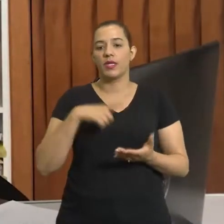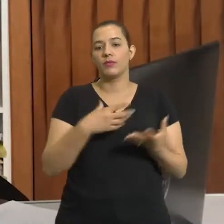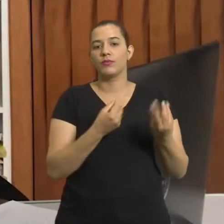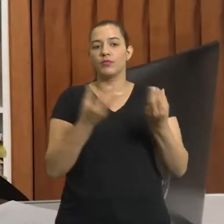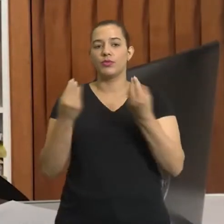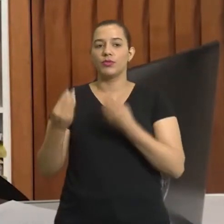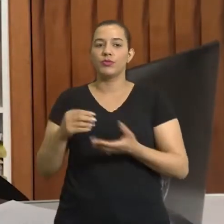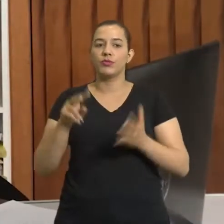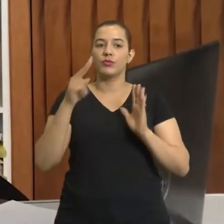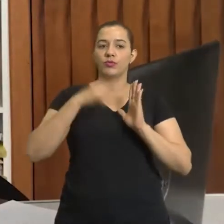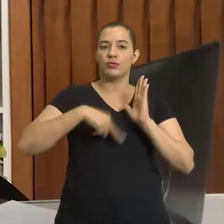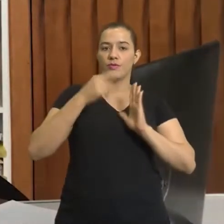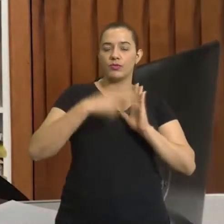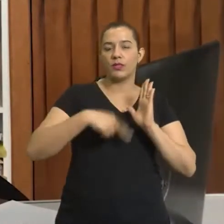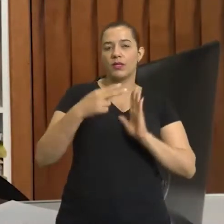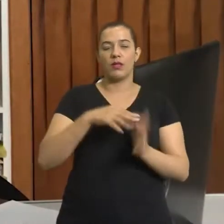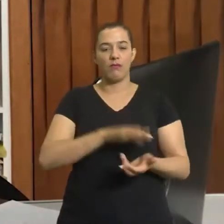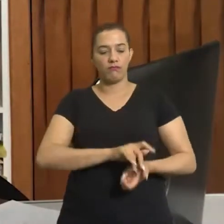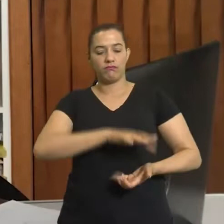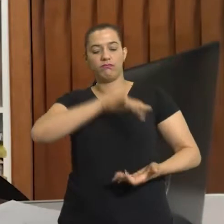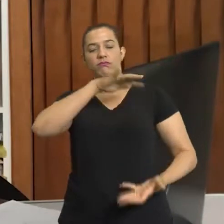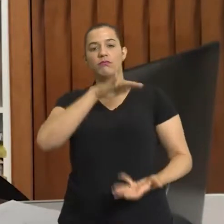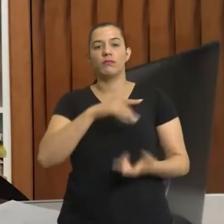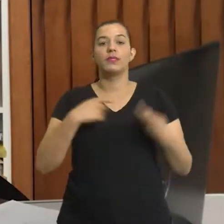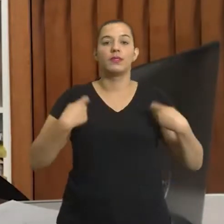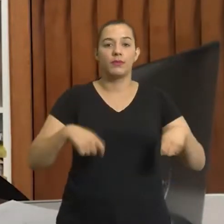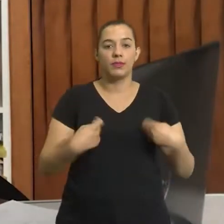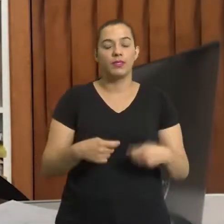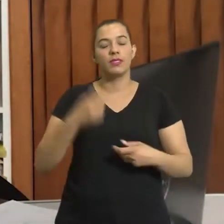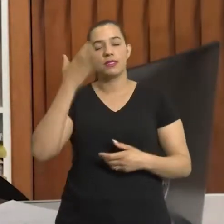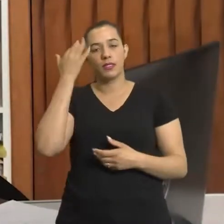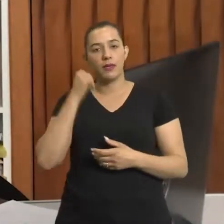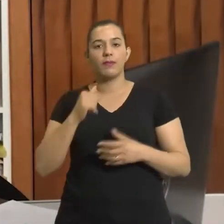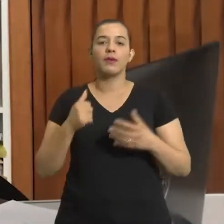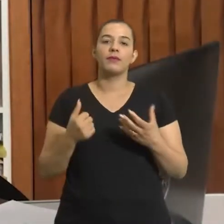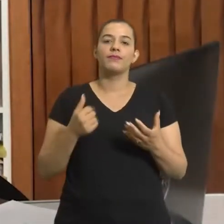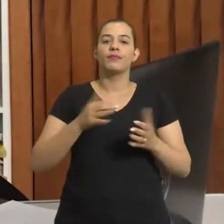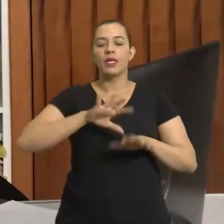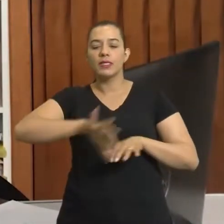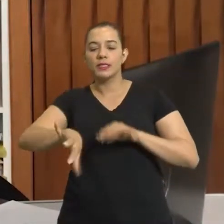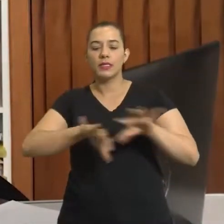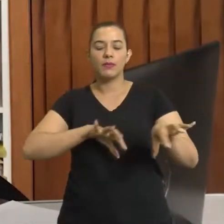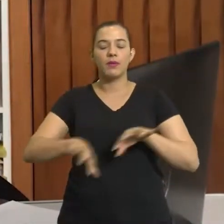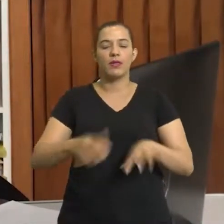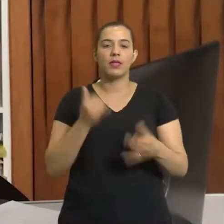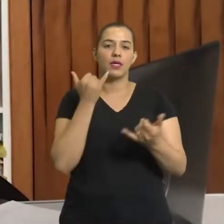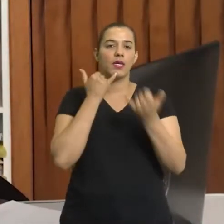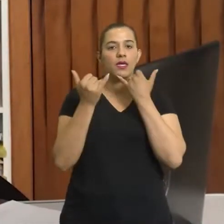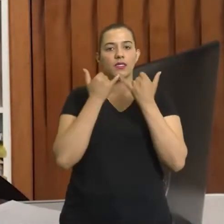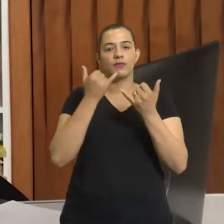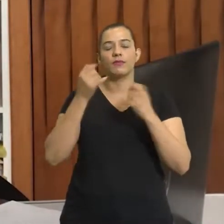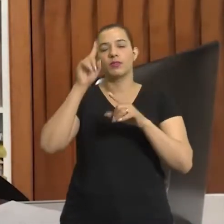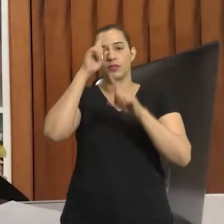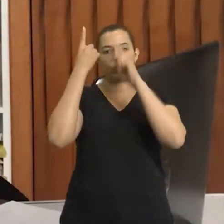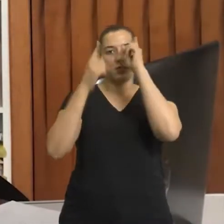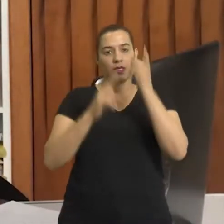muito grandes para ler, a gente precisa ter essa capacidade de filtrar as ideias, filtrar as informações que estão no